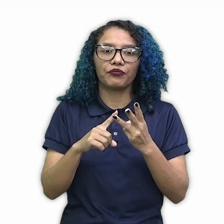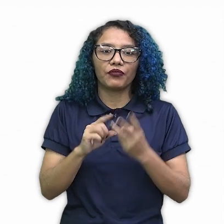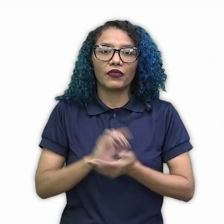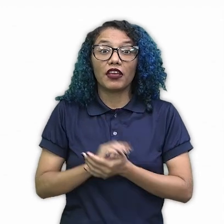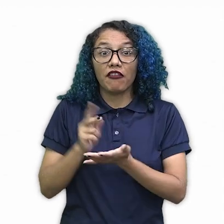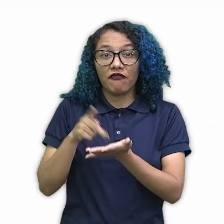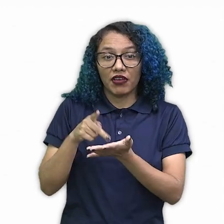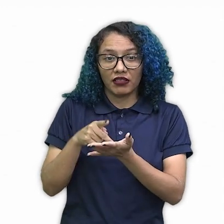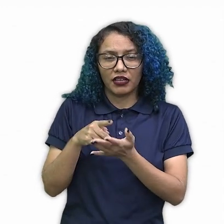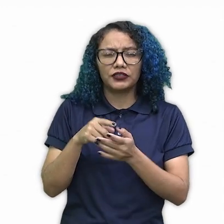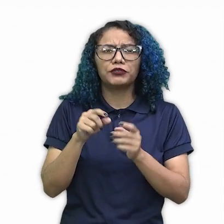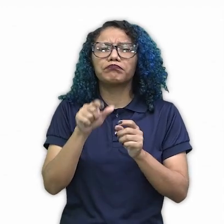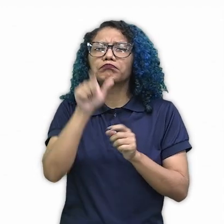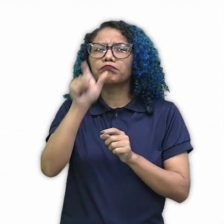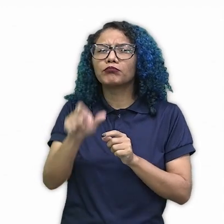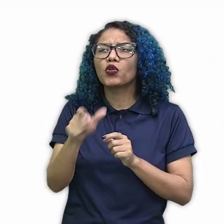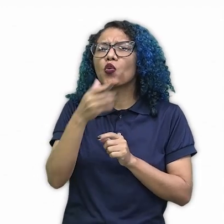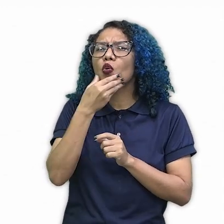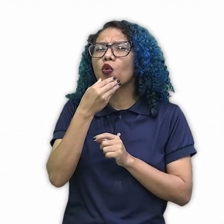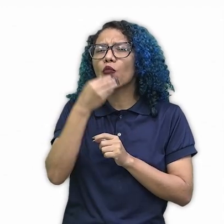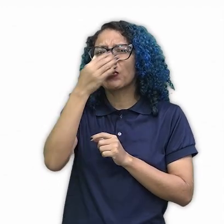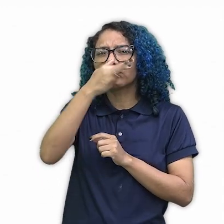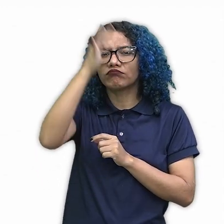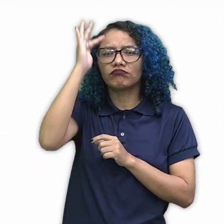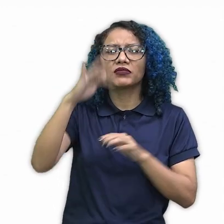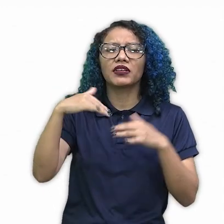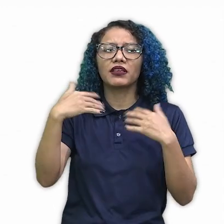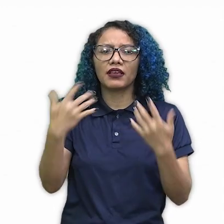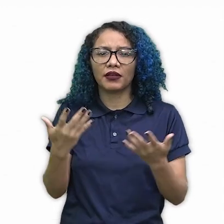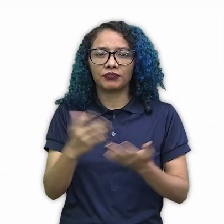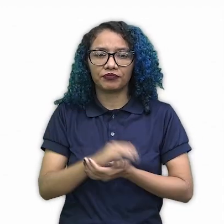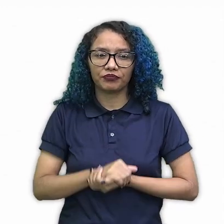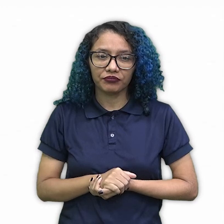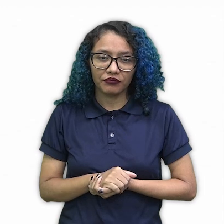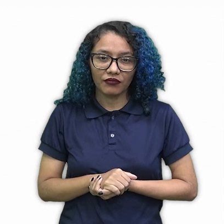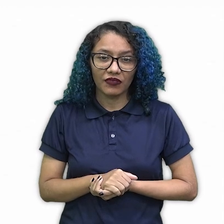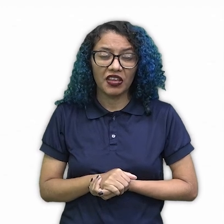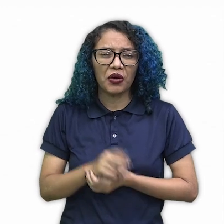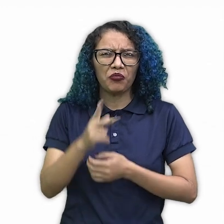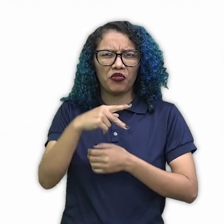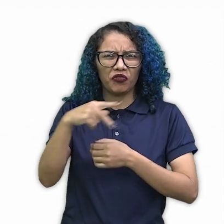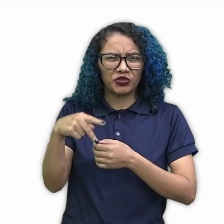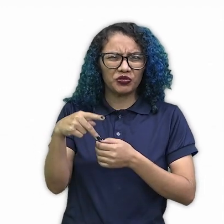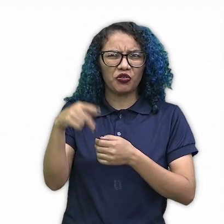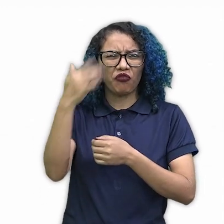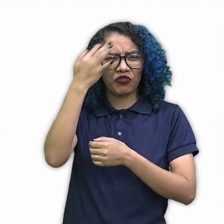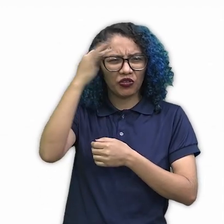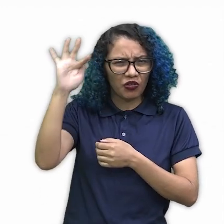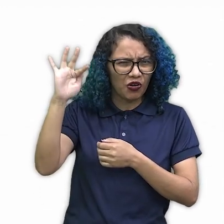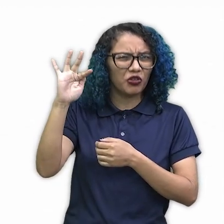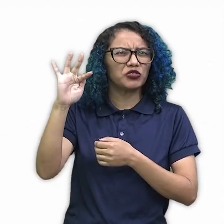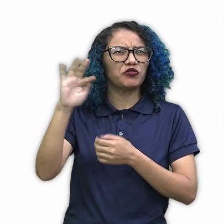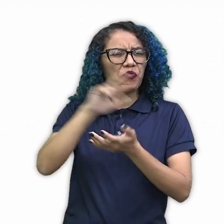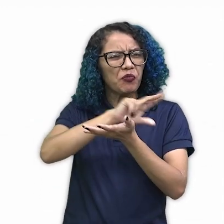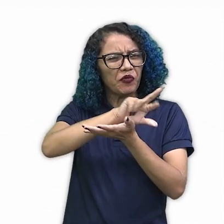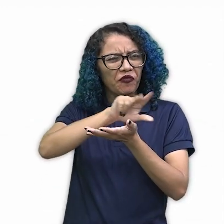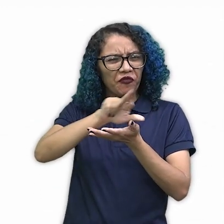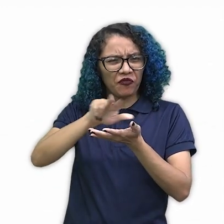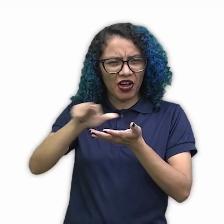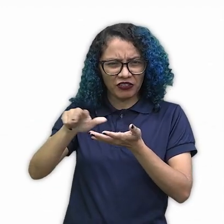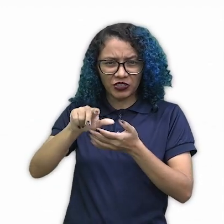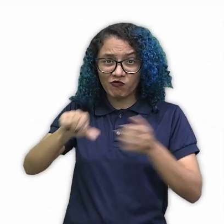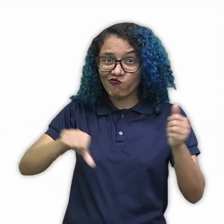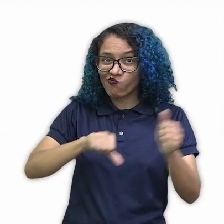filósofo, professor, psicólogo, escritor francês, né? Foi só isso aí, tá? Ele revolucionou com